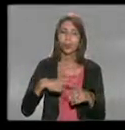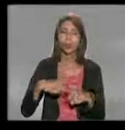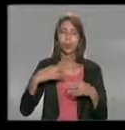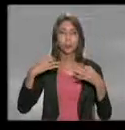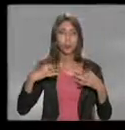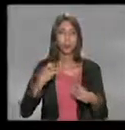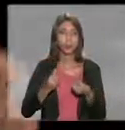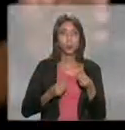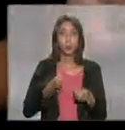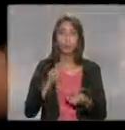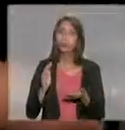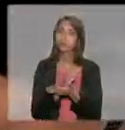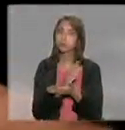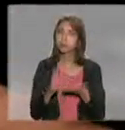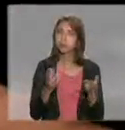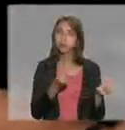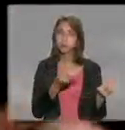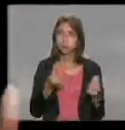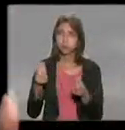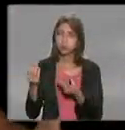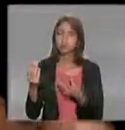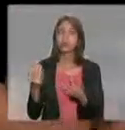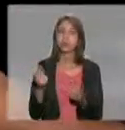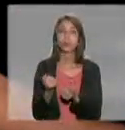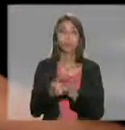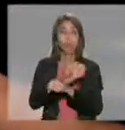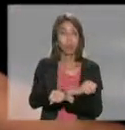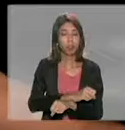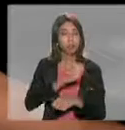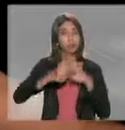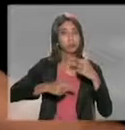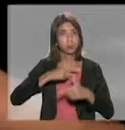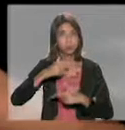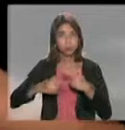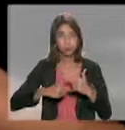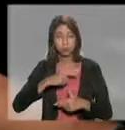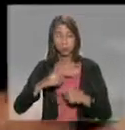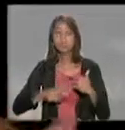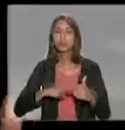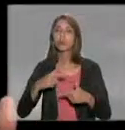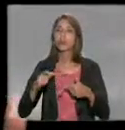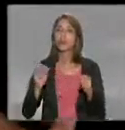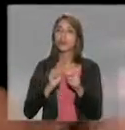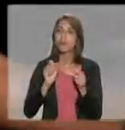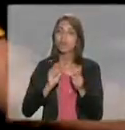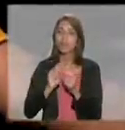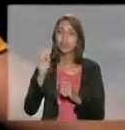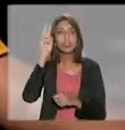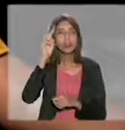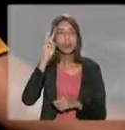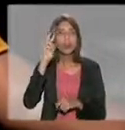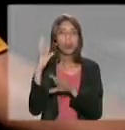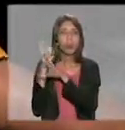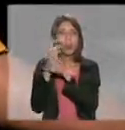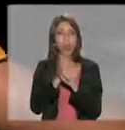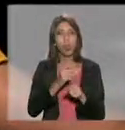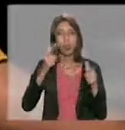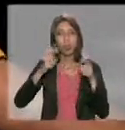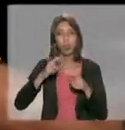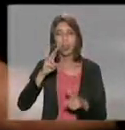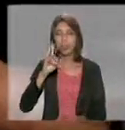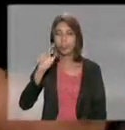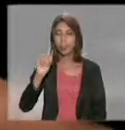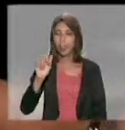posicionamentos históricos, inclusive muitos dos que foram escravos no Brasil e que construíram a parte de legado histórico, né, na Vila Rica de